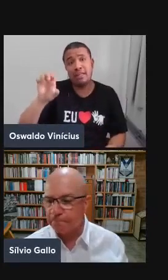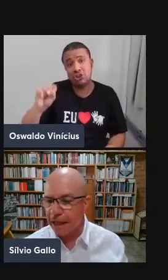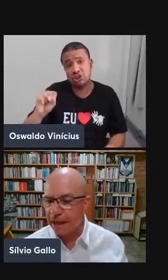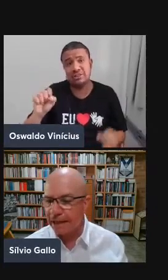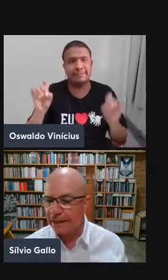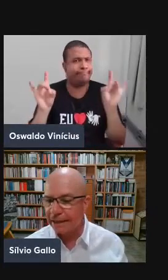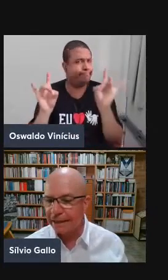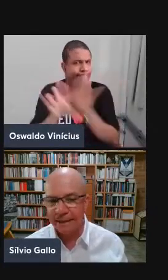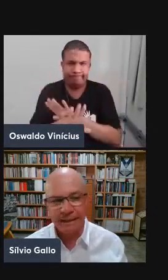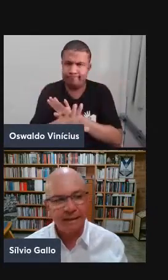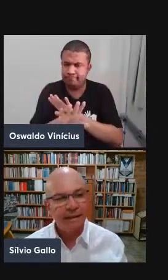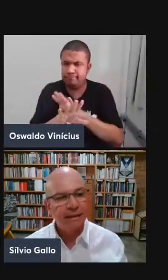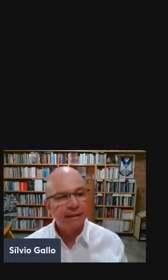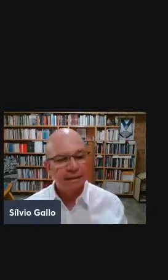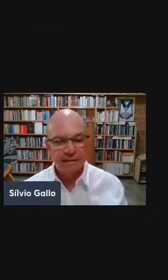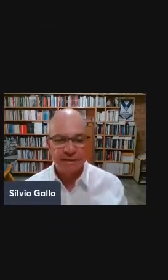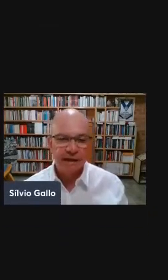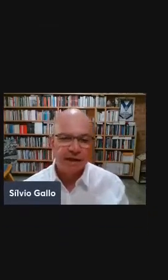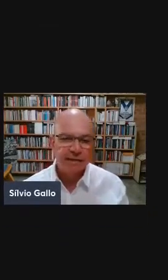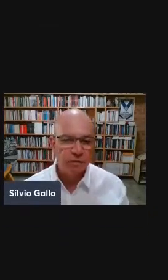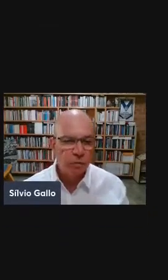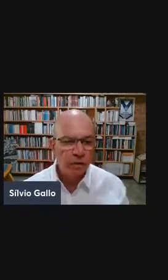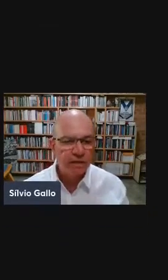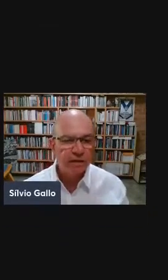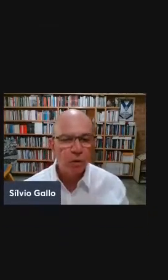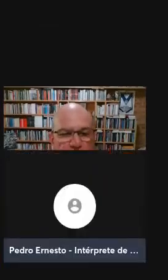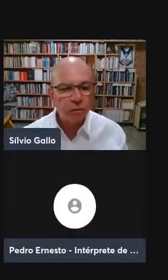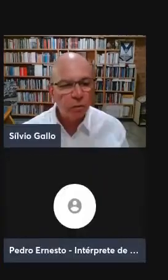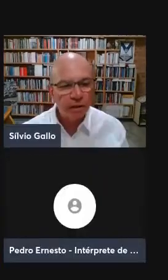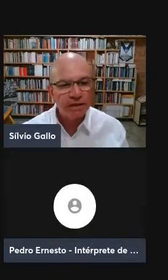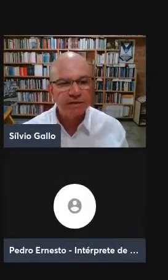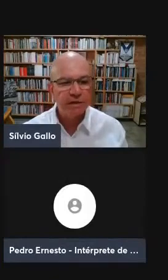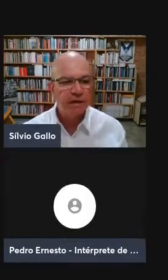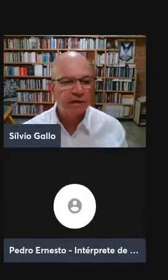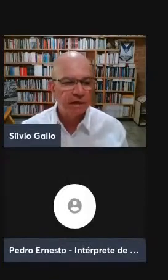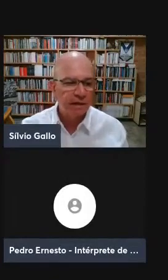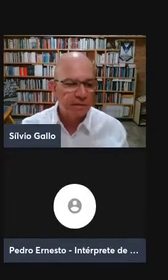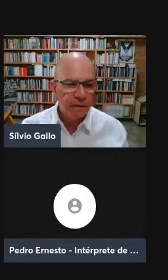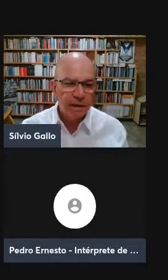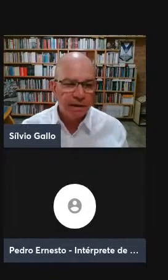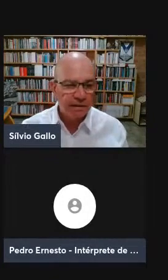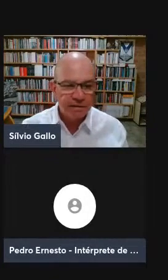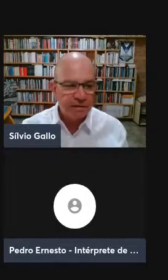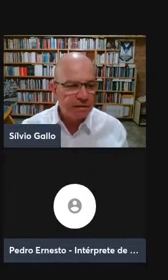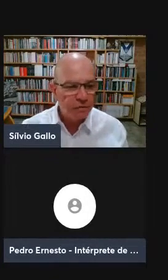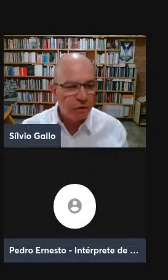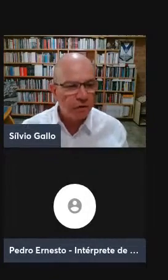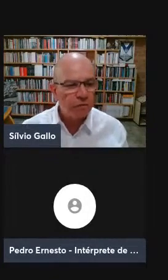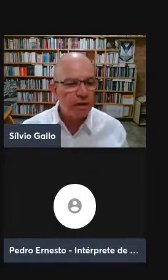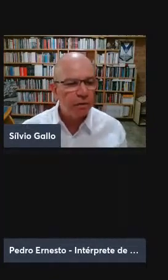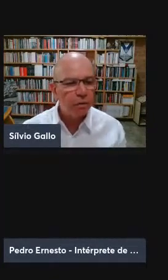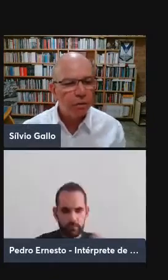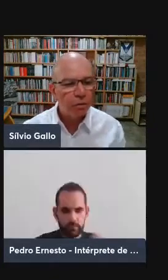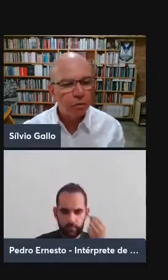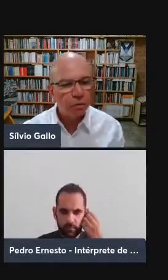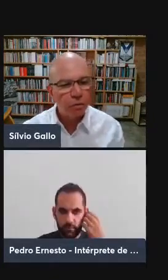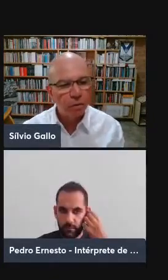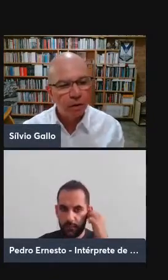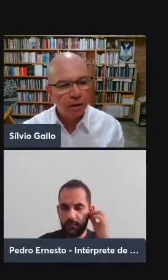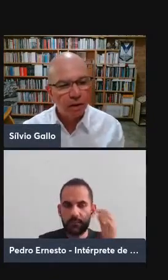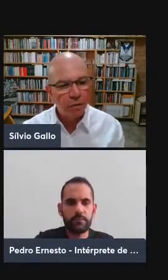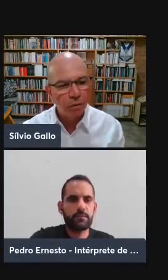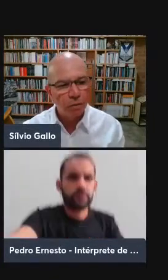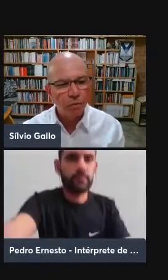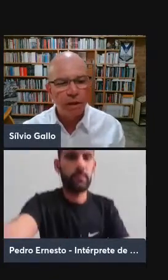ser caçadores e coletores e que se desenvolvem ao longo